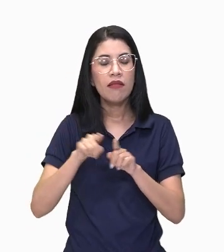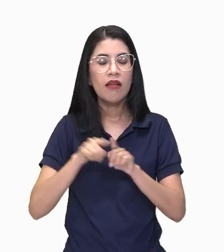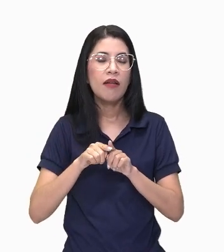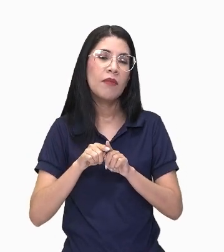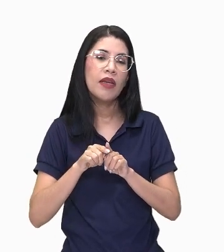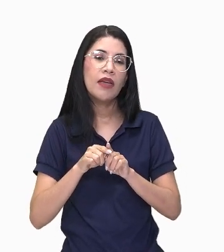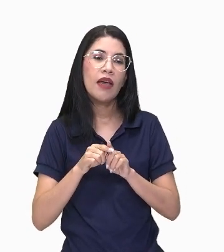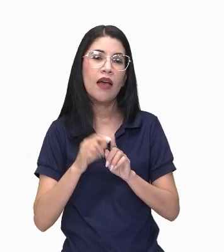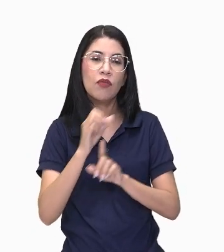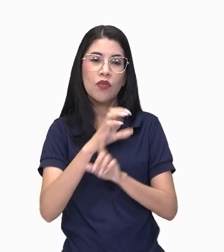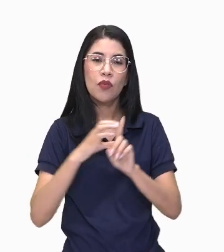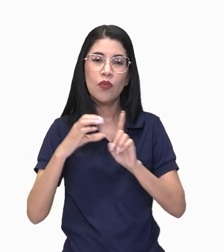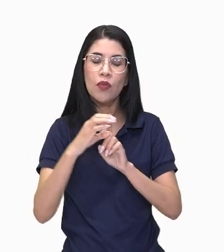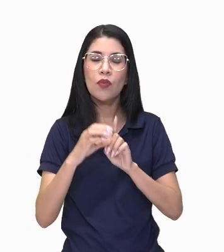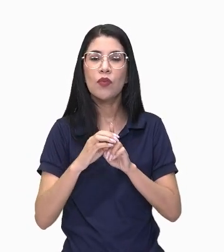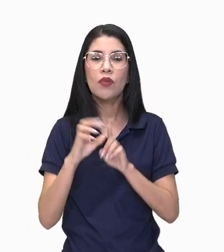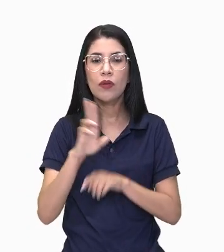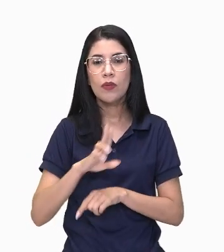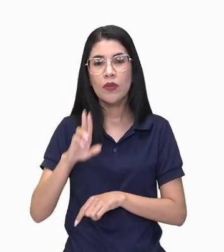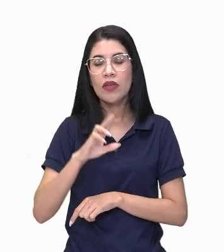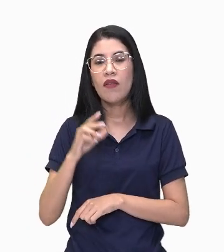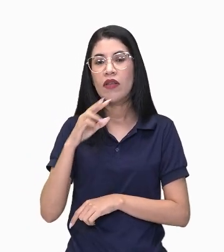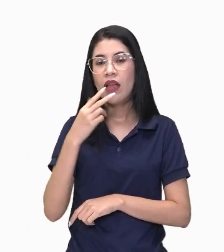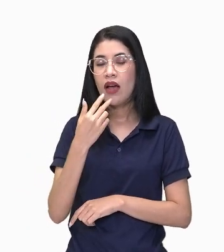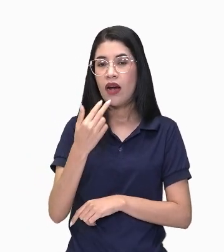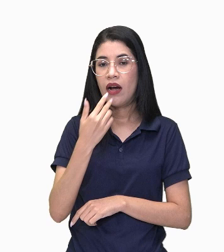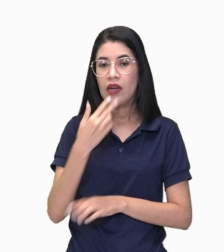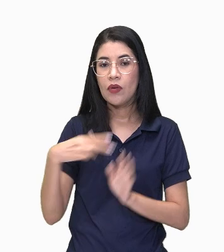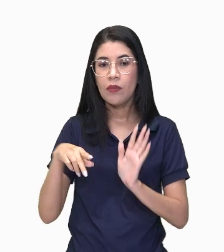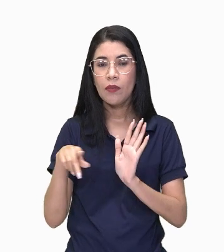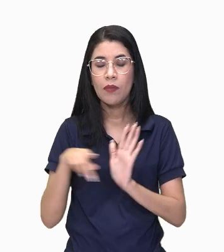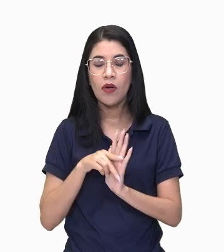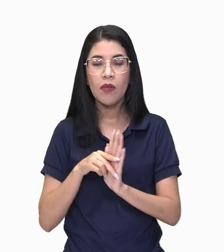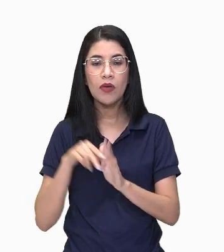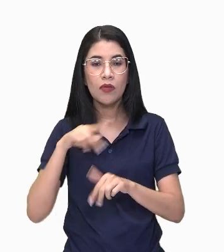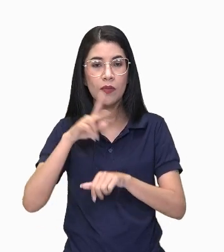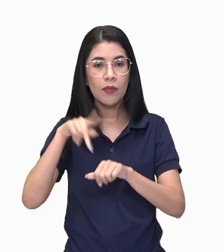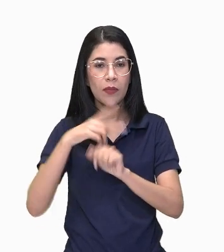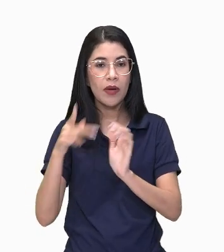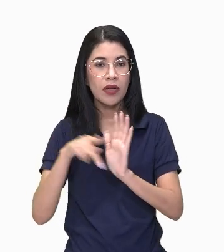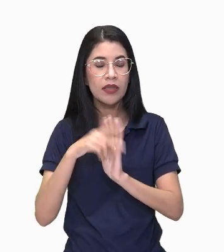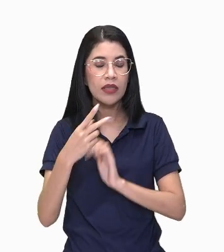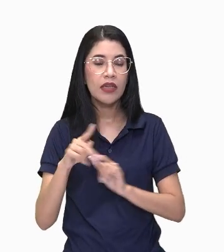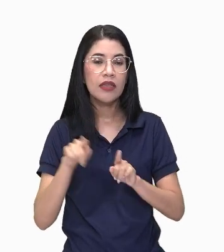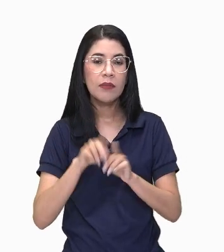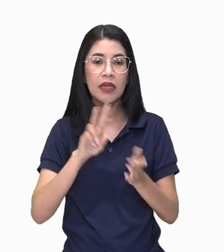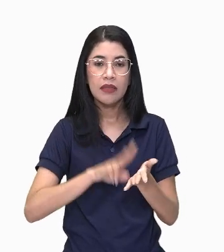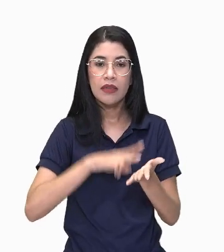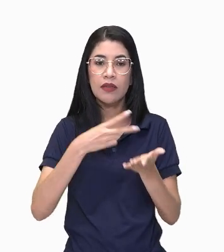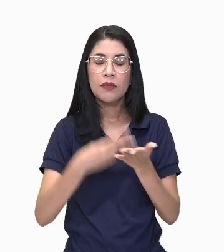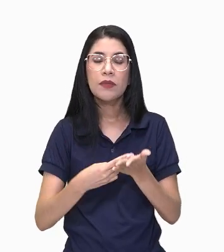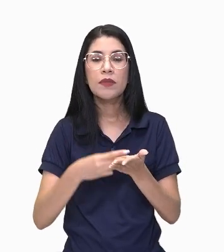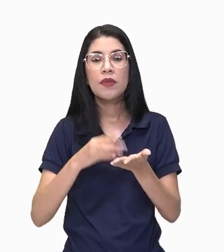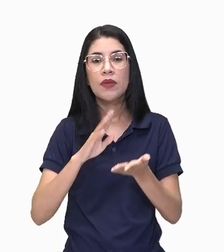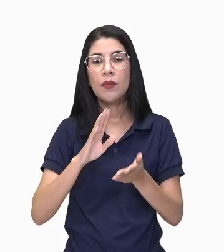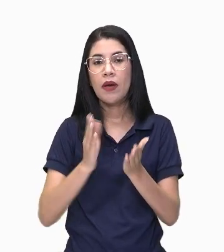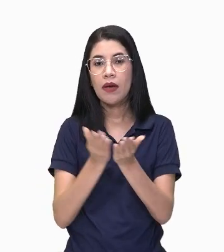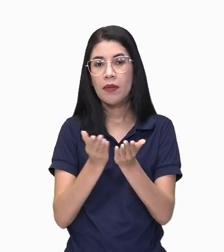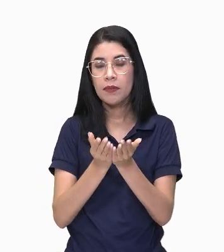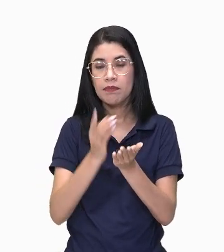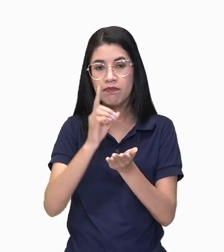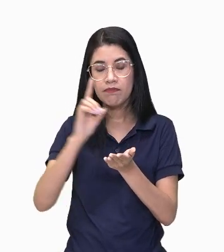na língua do seu povo, o tcheco, língua para a qual traduziu a Bíblia. Isso aqui também é importante, tá, gente?